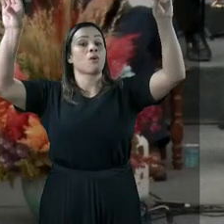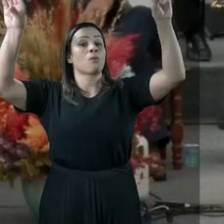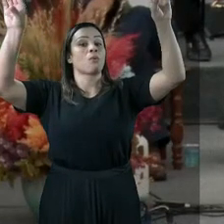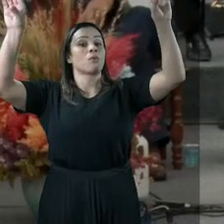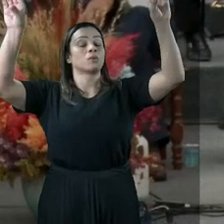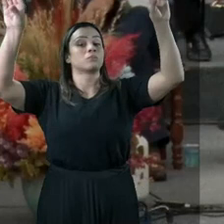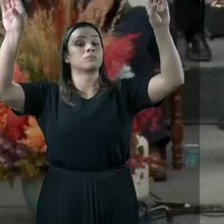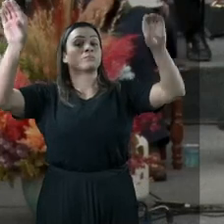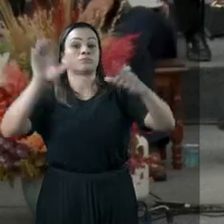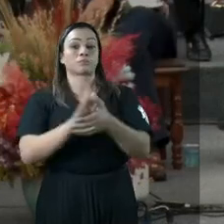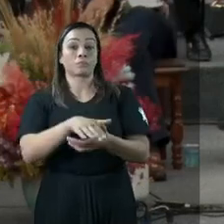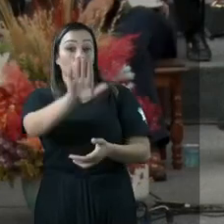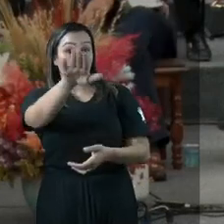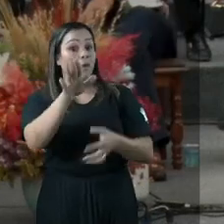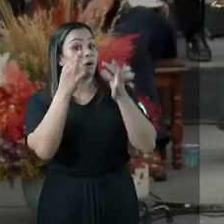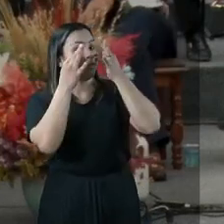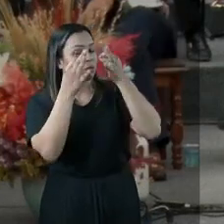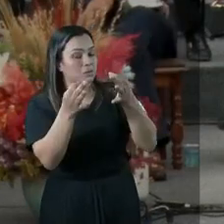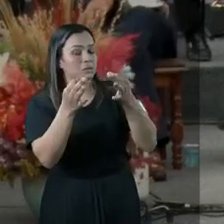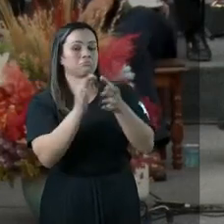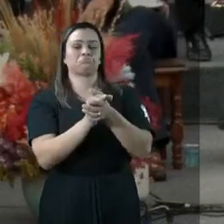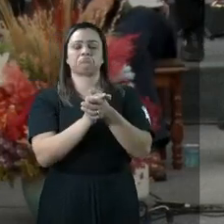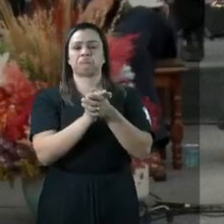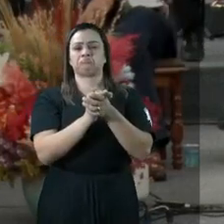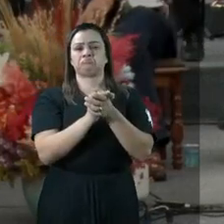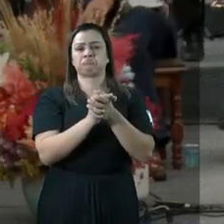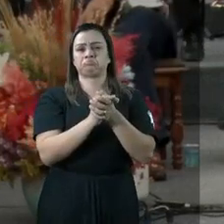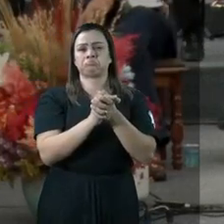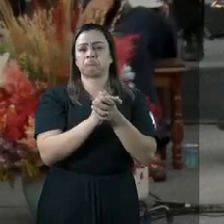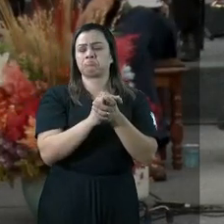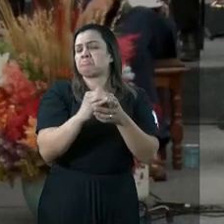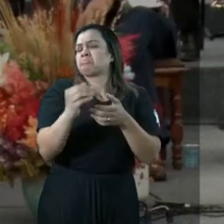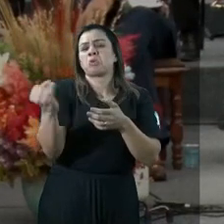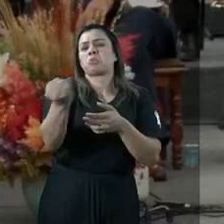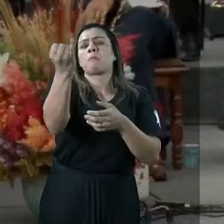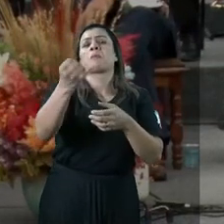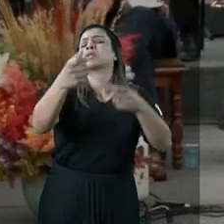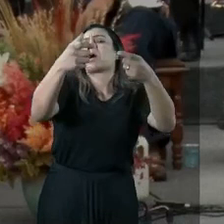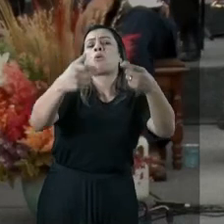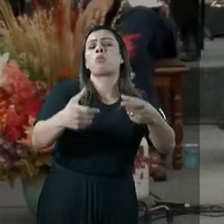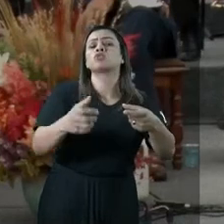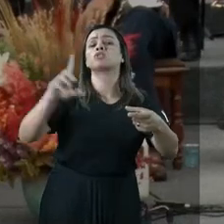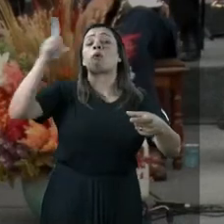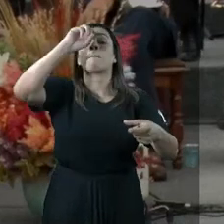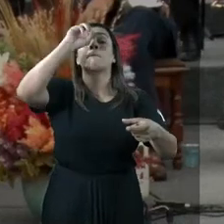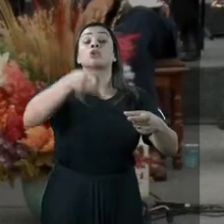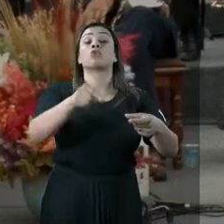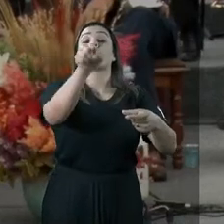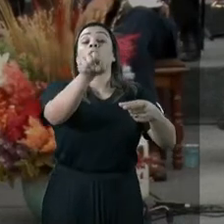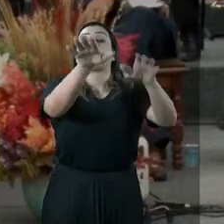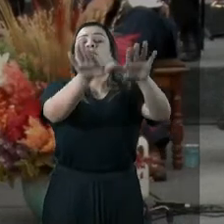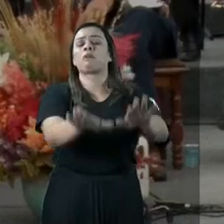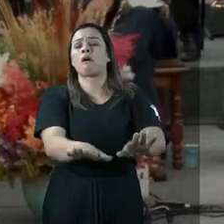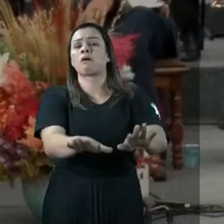Primeira revelação para quem trouxe glória: independente do lugar onde Deus te coloque, independente das